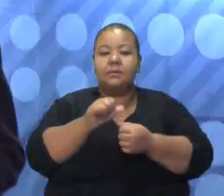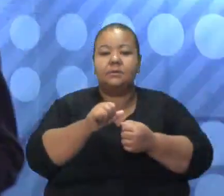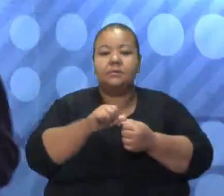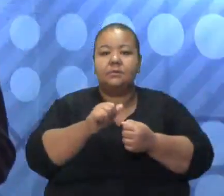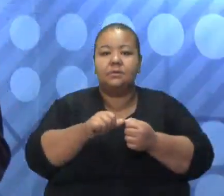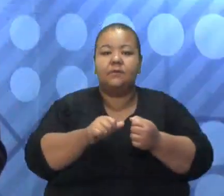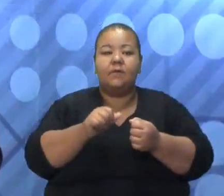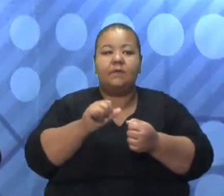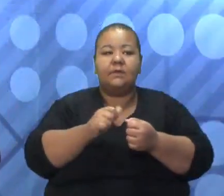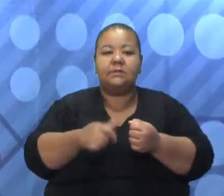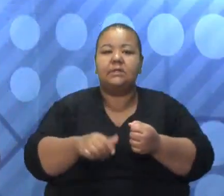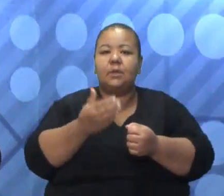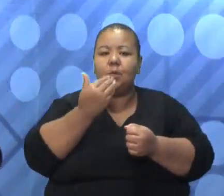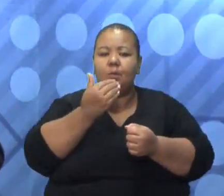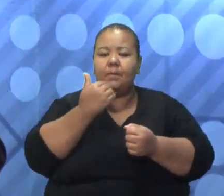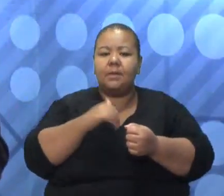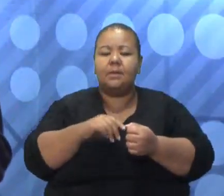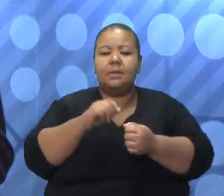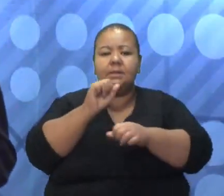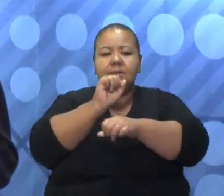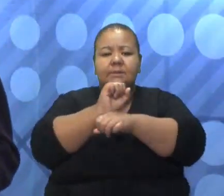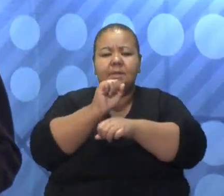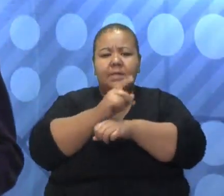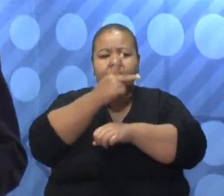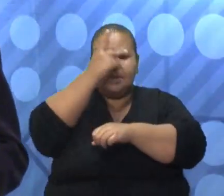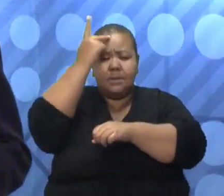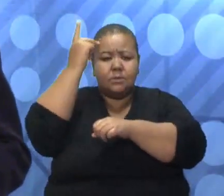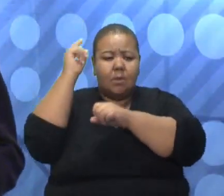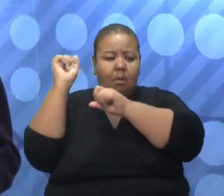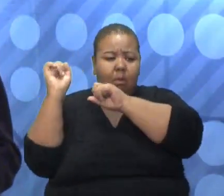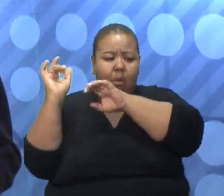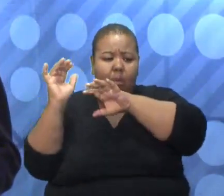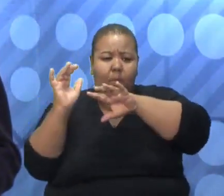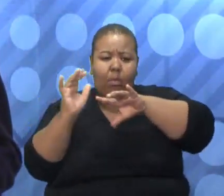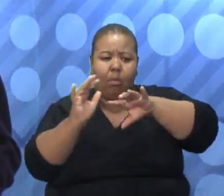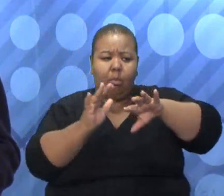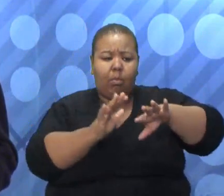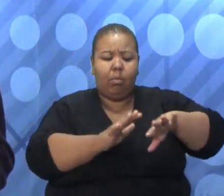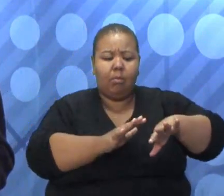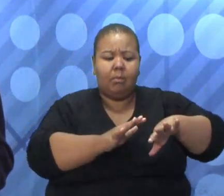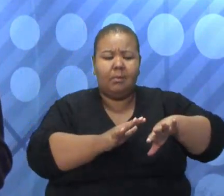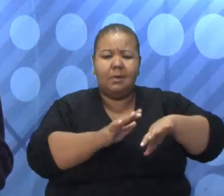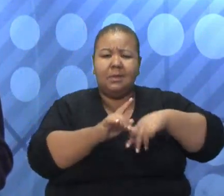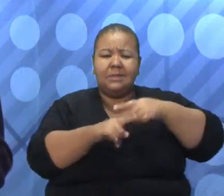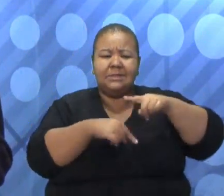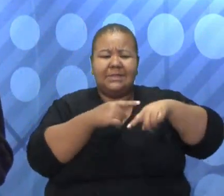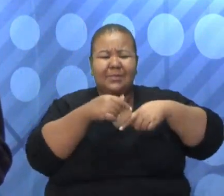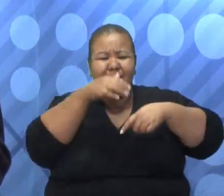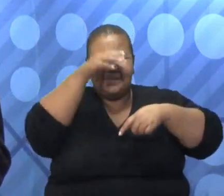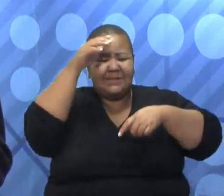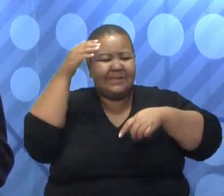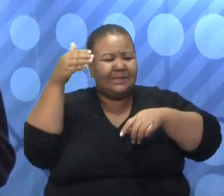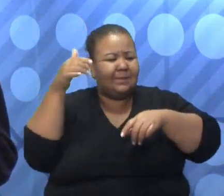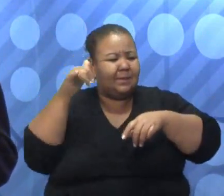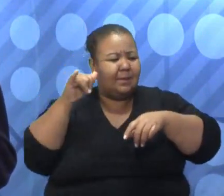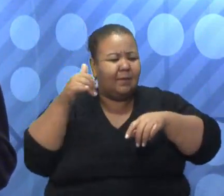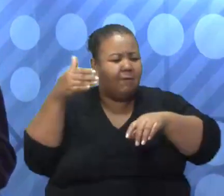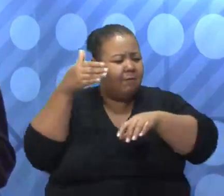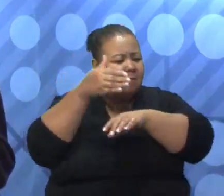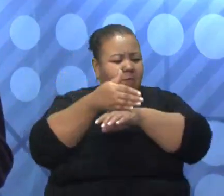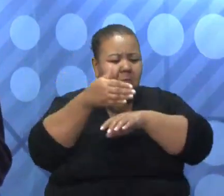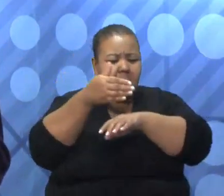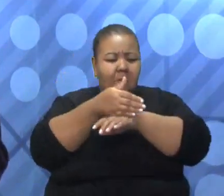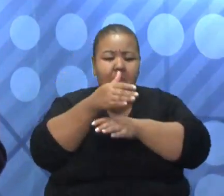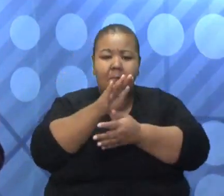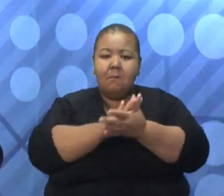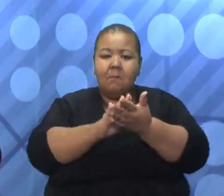comida, né, esperando um fluxo grande de uma demanda bem grande de produção, e depois meus clientes não comparecem para